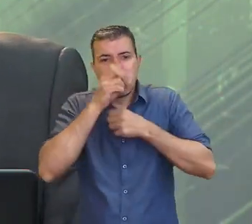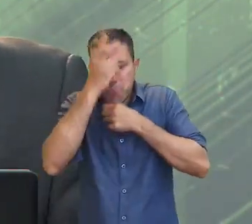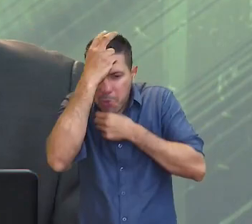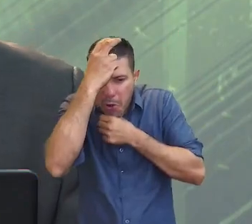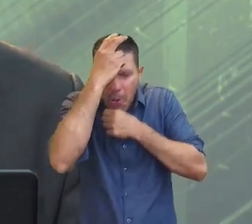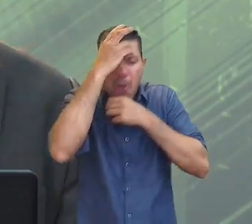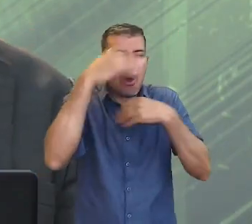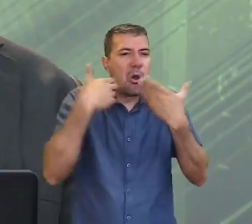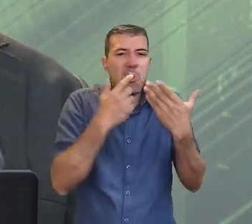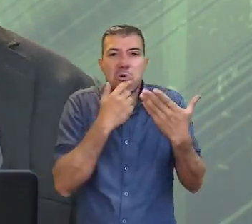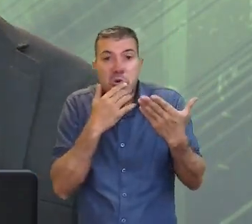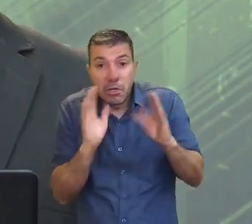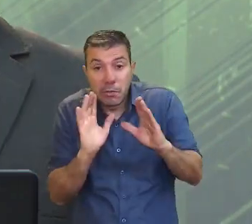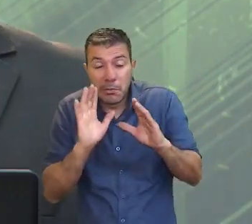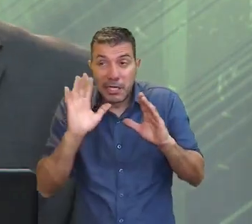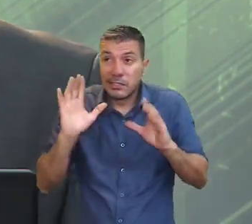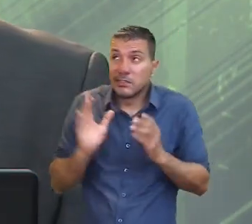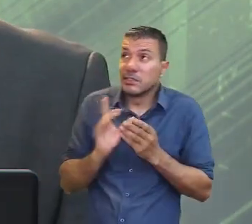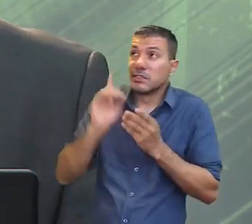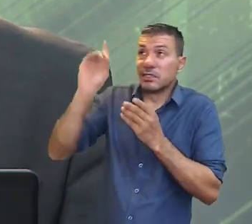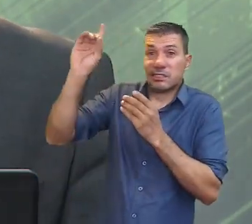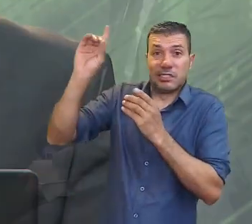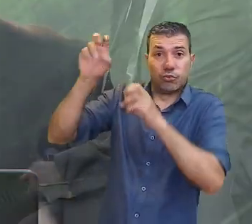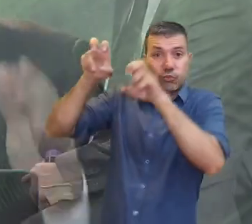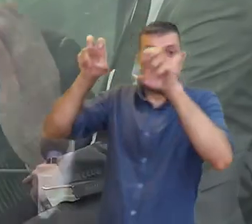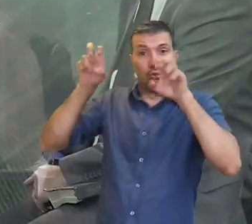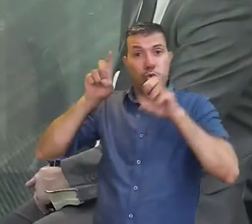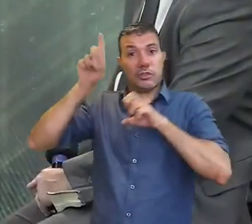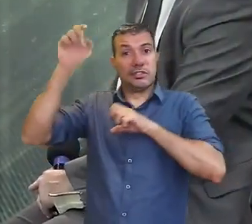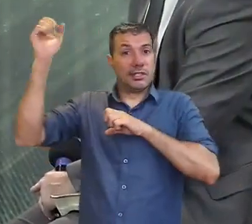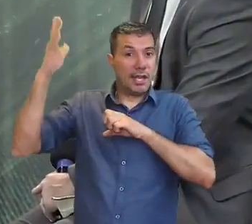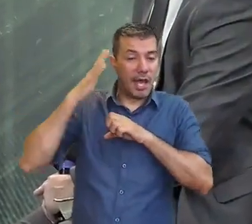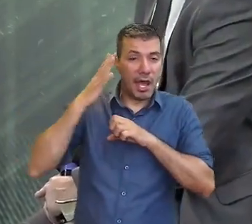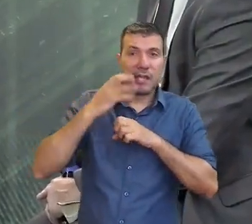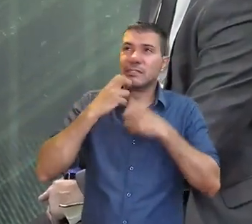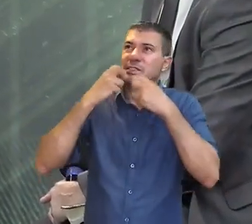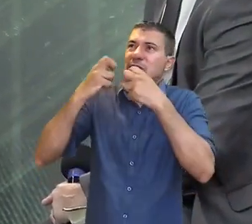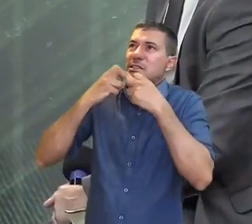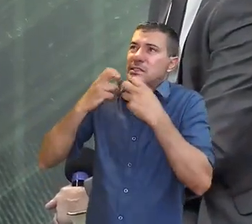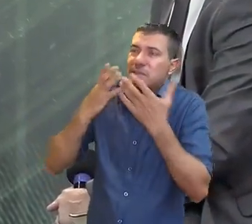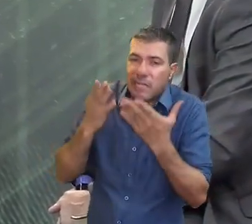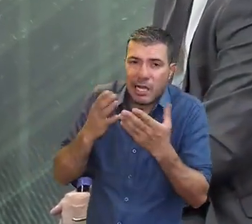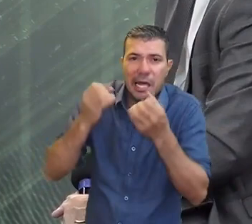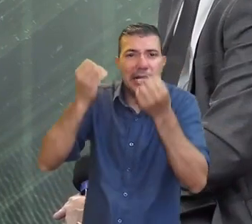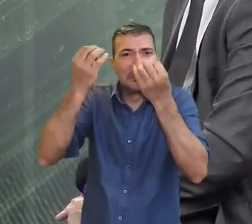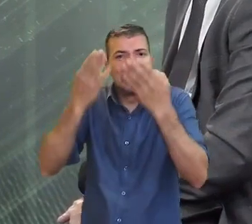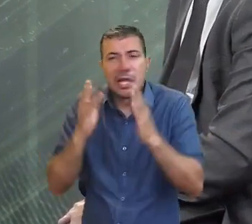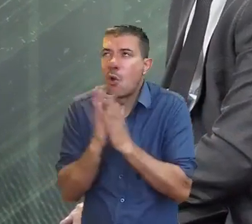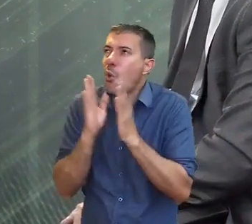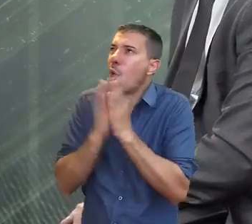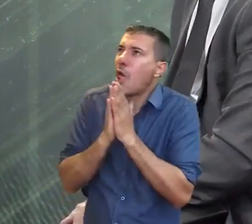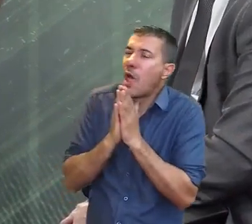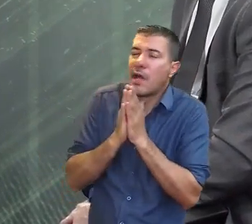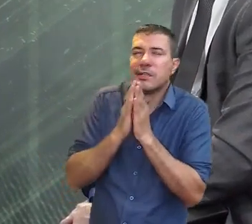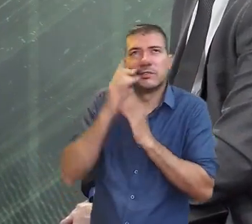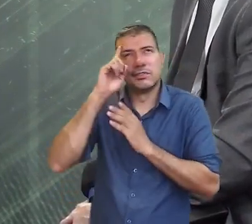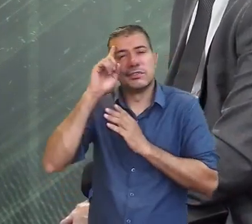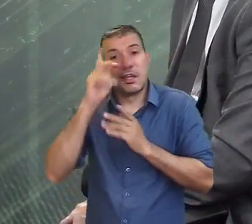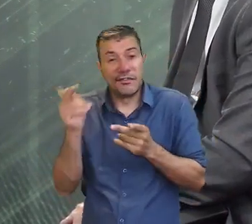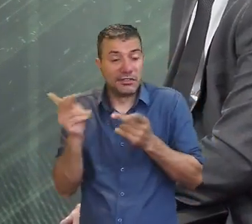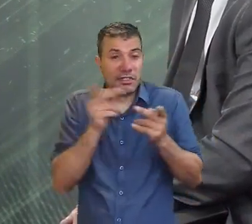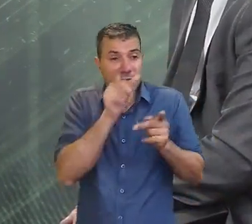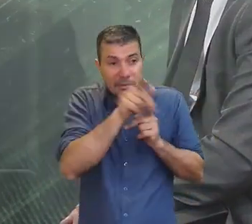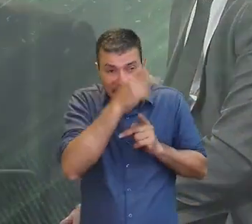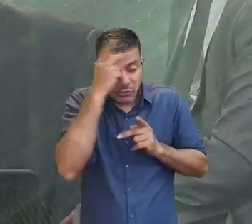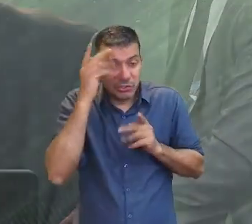temos acesso direto ao trono da graça de Deus. Você só precisa clamar, você só precisa orar. Esses dias eu visitei uma